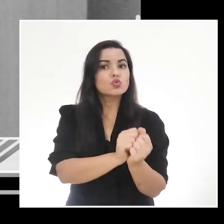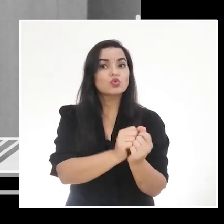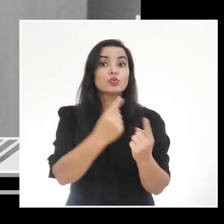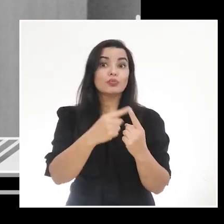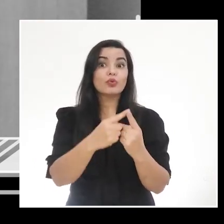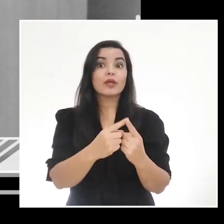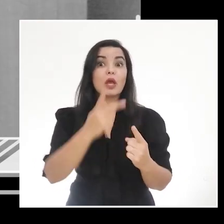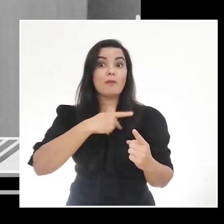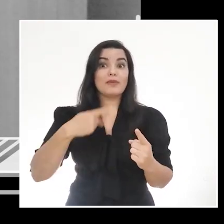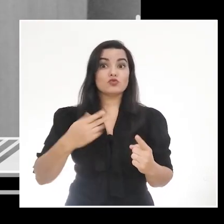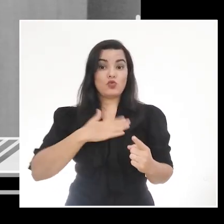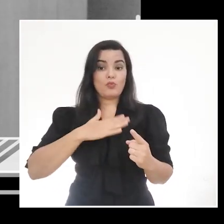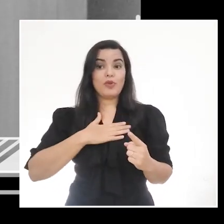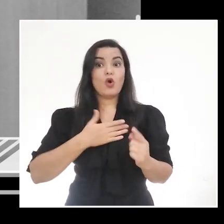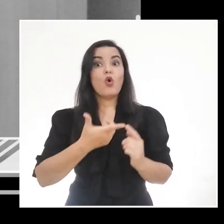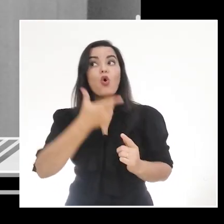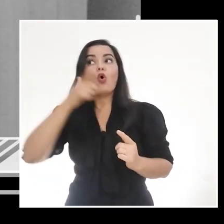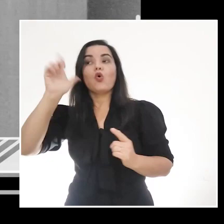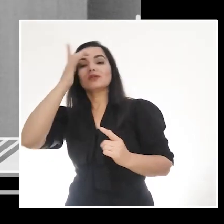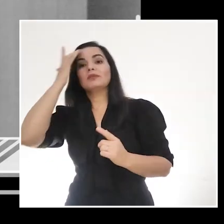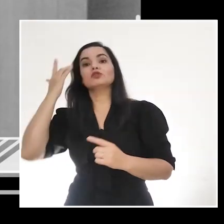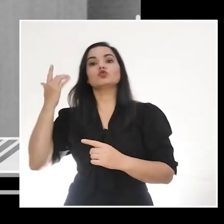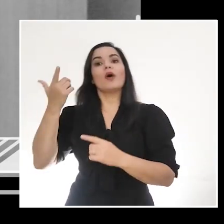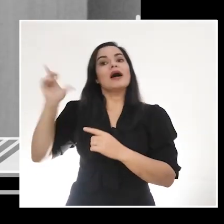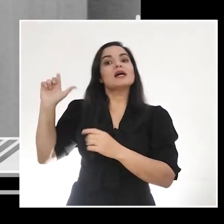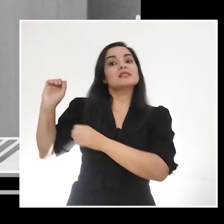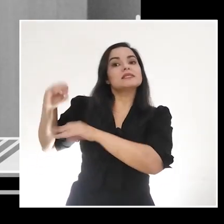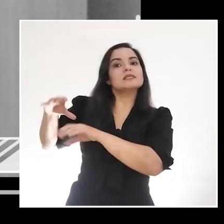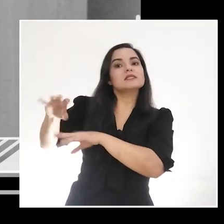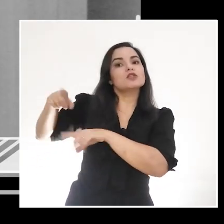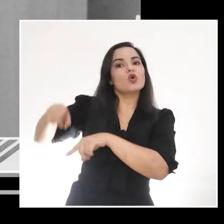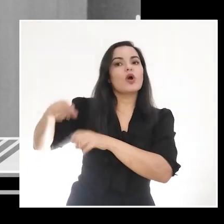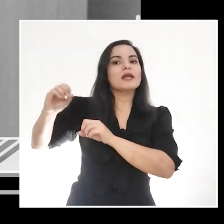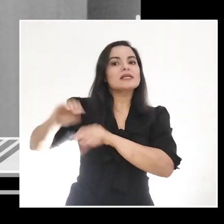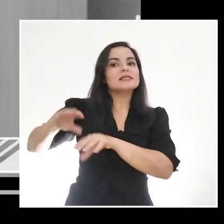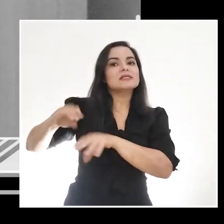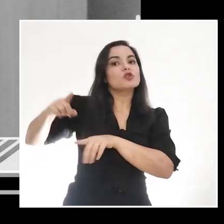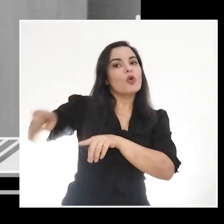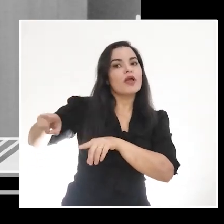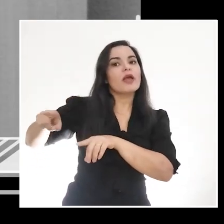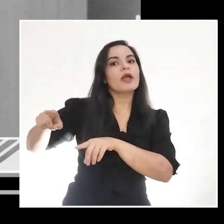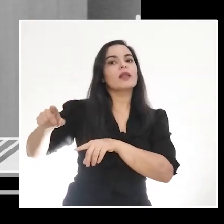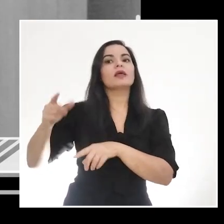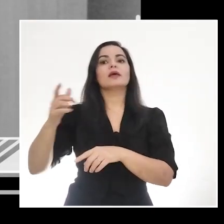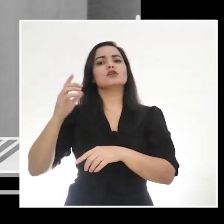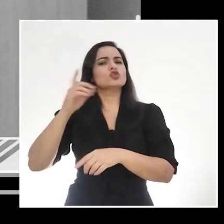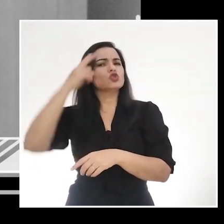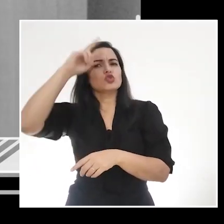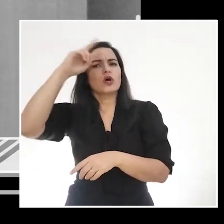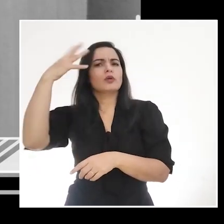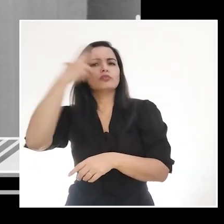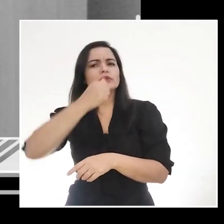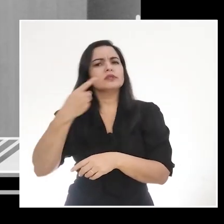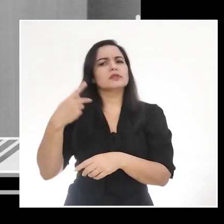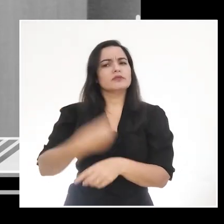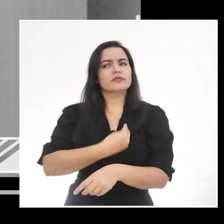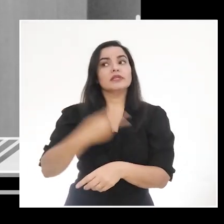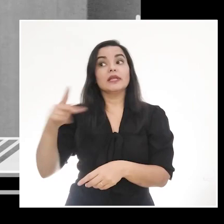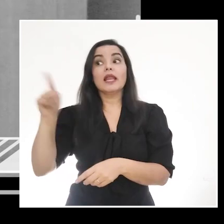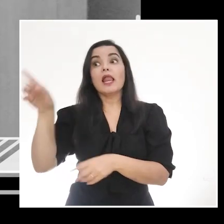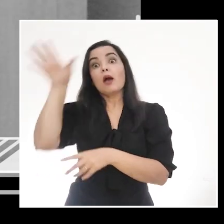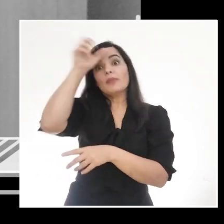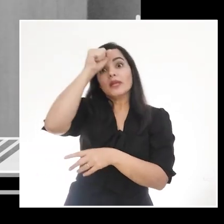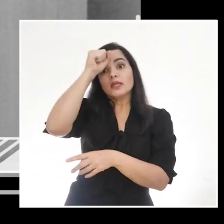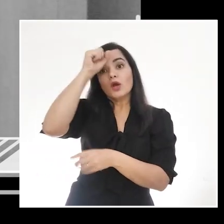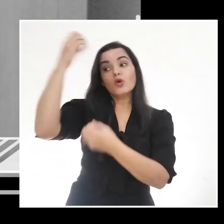porque investiram no outro, também alguém investiu na vida do Abraão, foi uma pessoa, aí tem uma história bonita de alguém que estendeu